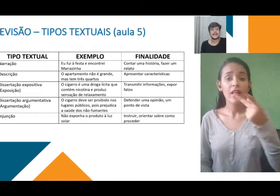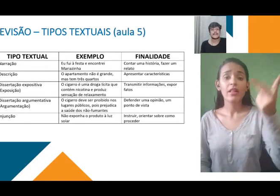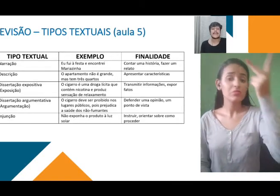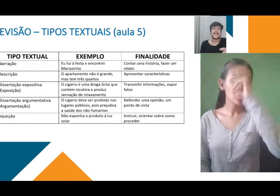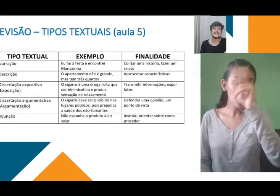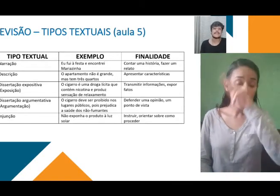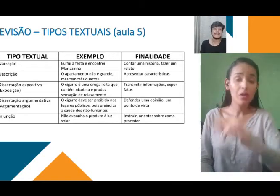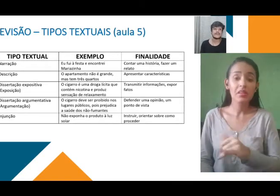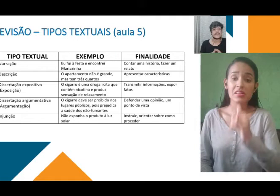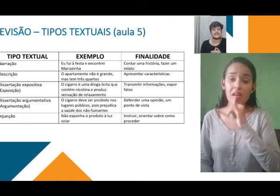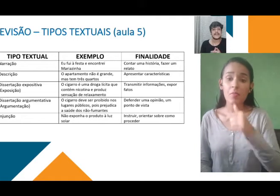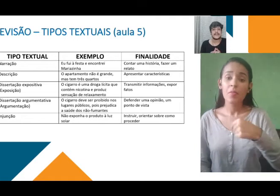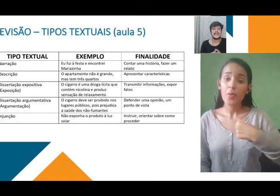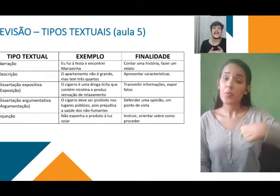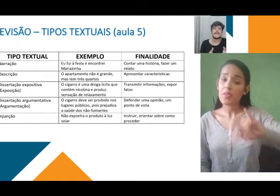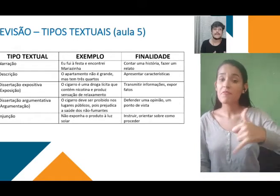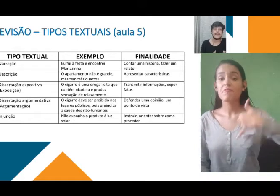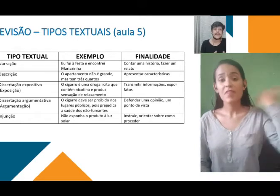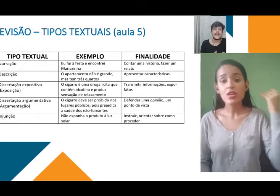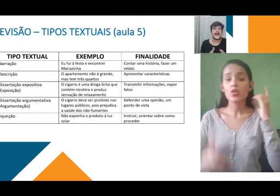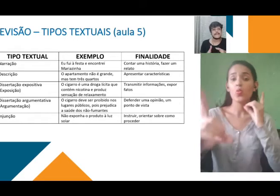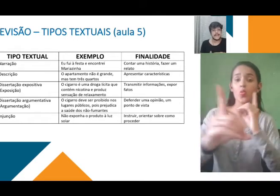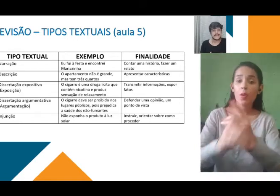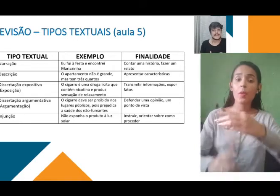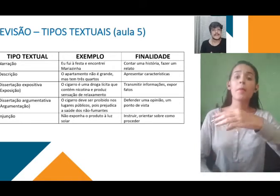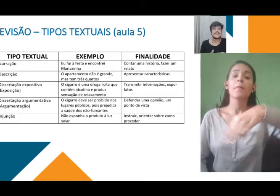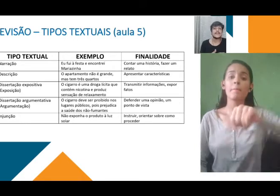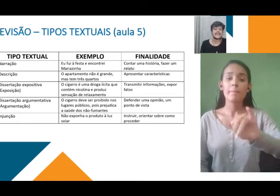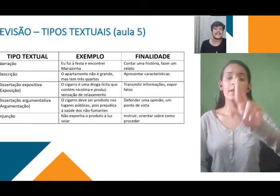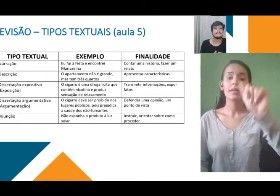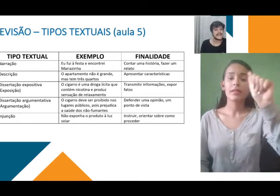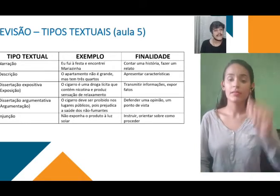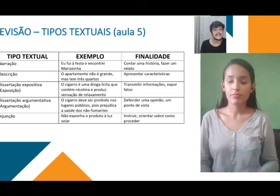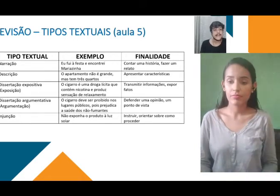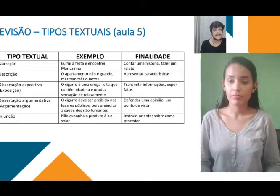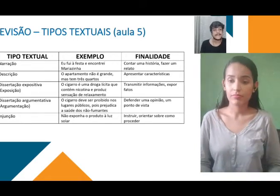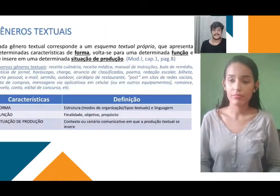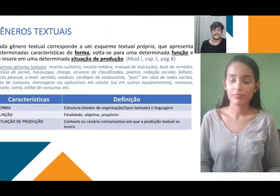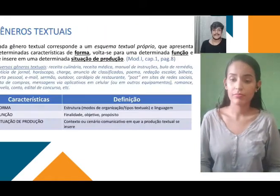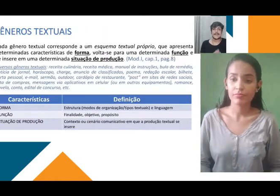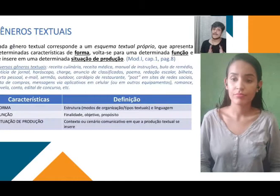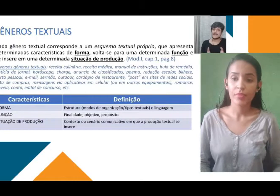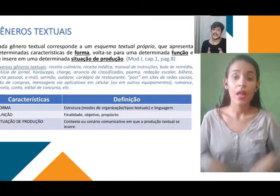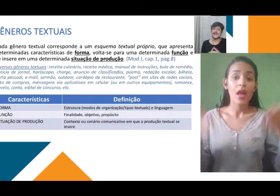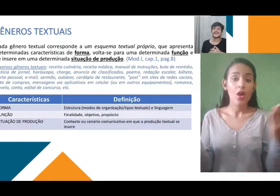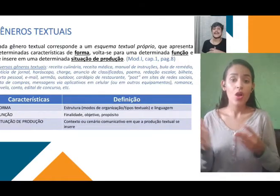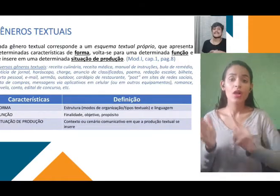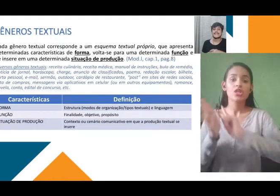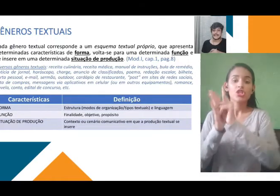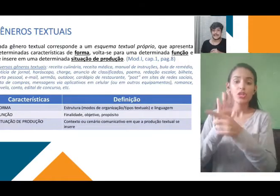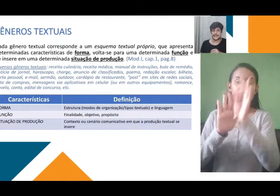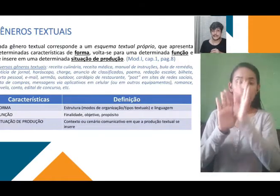relato, né? E aí o exemplo que nós temos ali, eu fui à festa e encontrei Mariazinha. Vamos agora